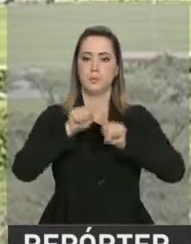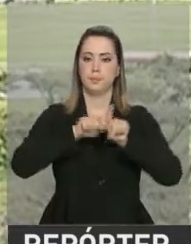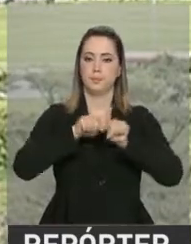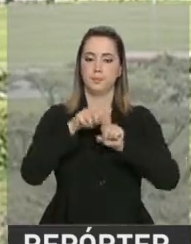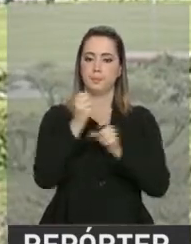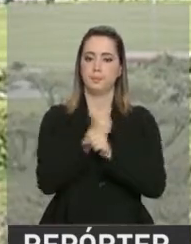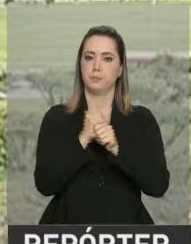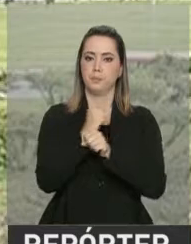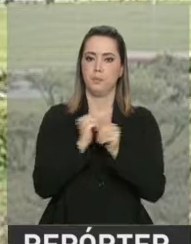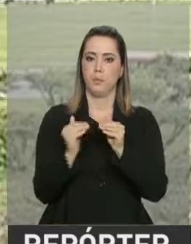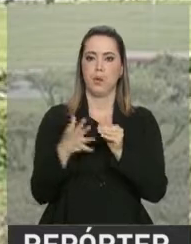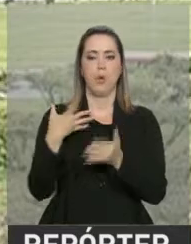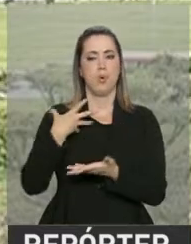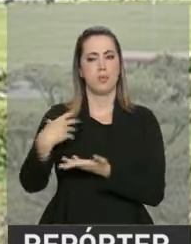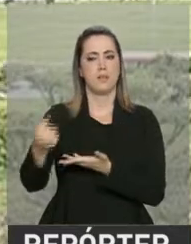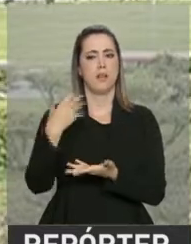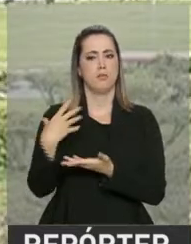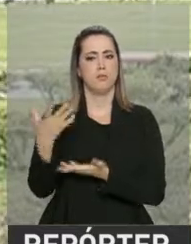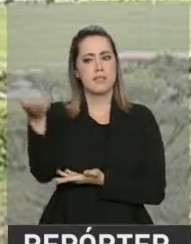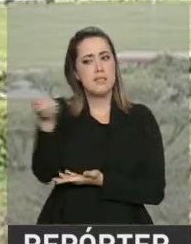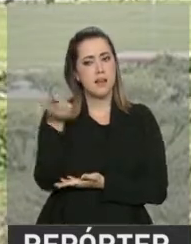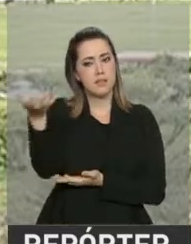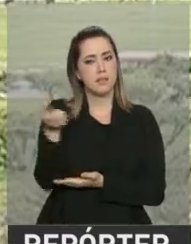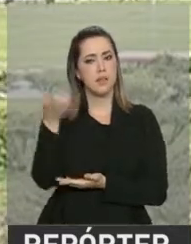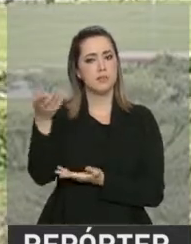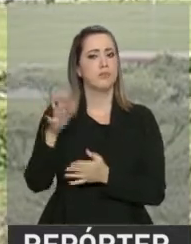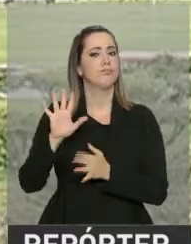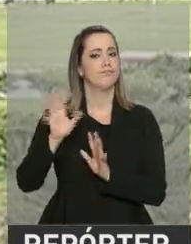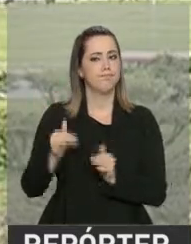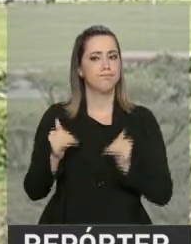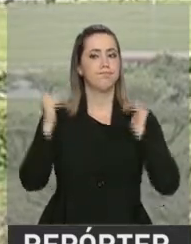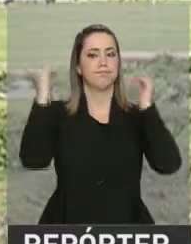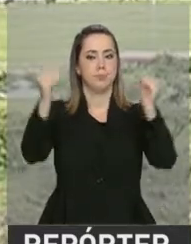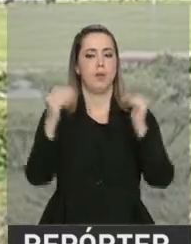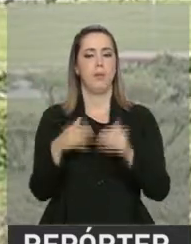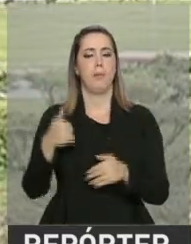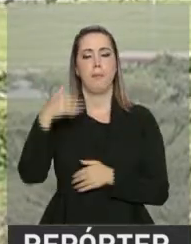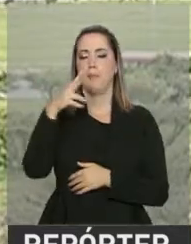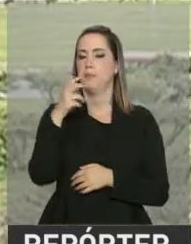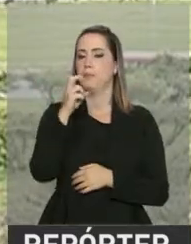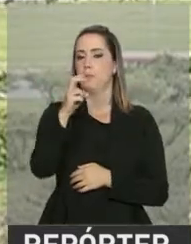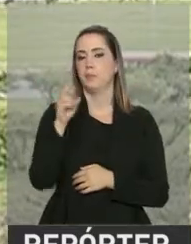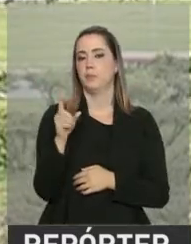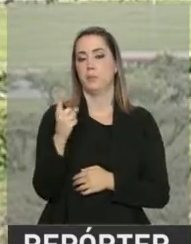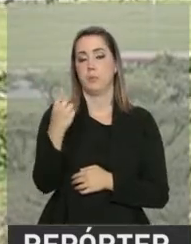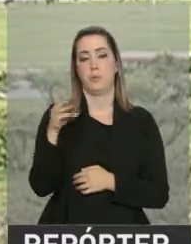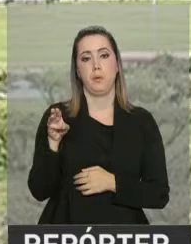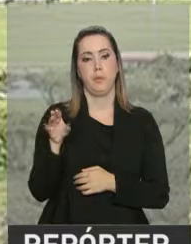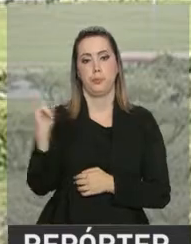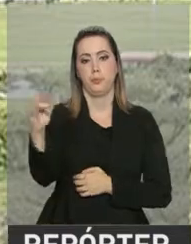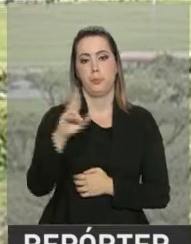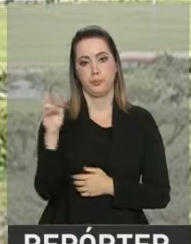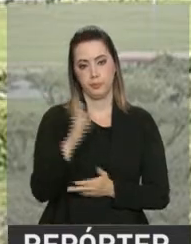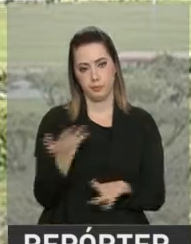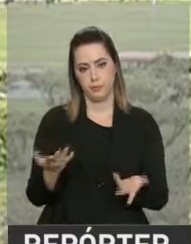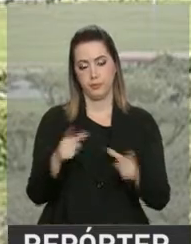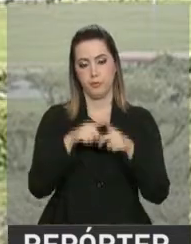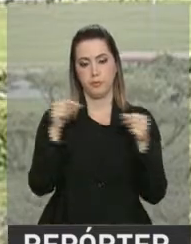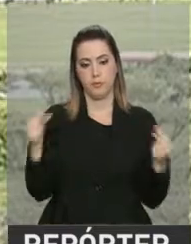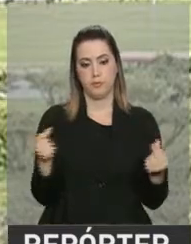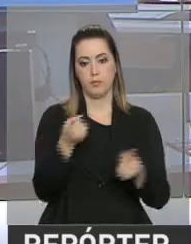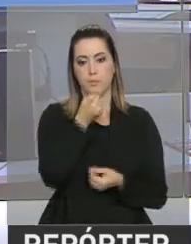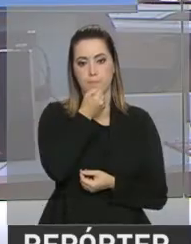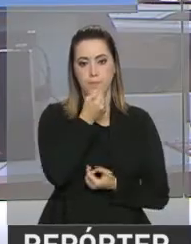os saques superam os depósitos em mais de R$51 bilhões. De Brasília, João Pedro